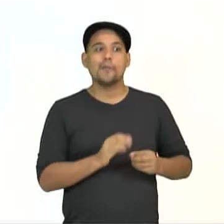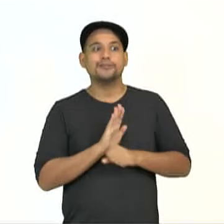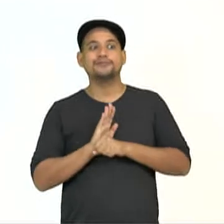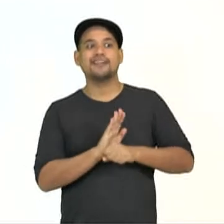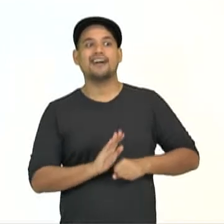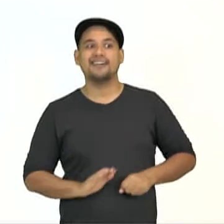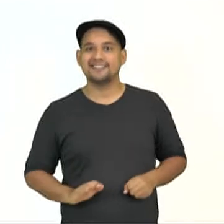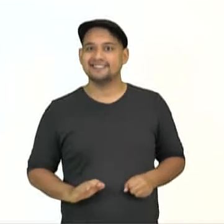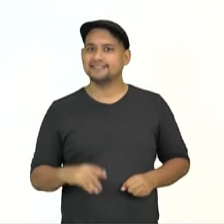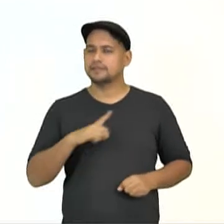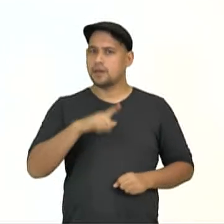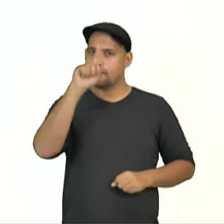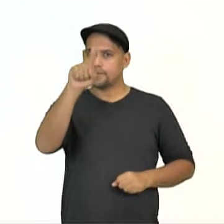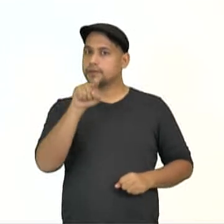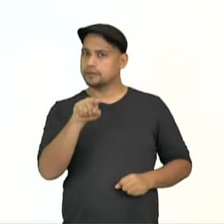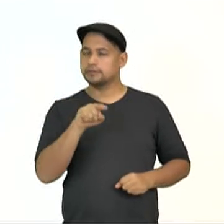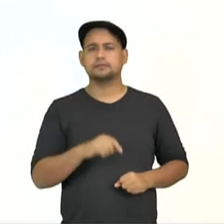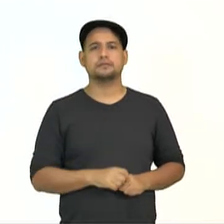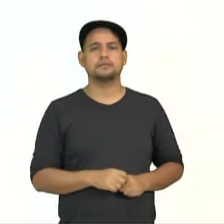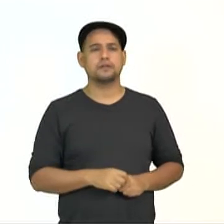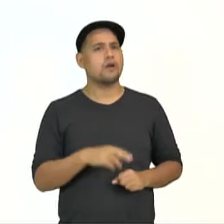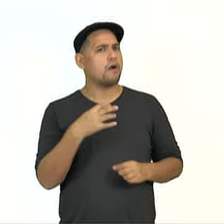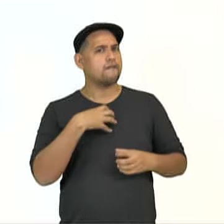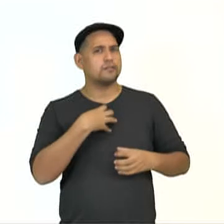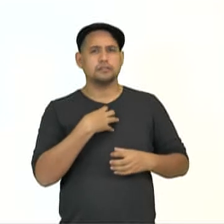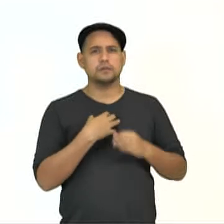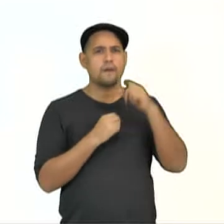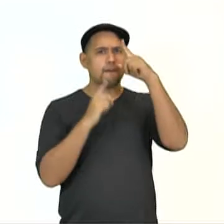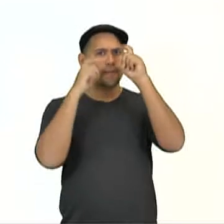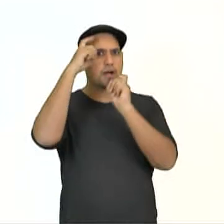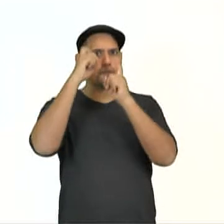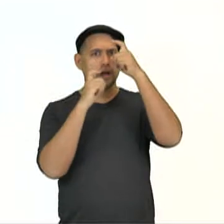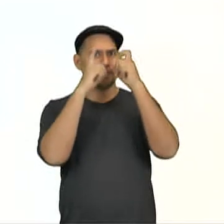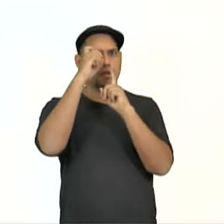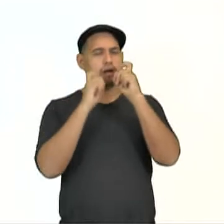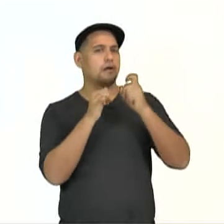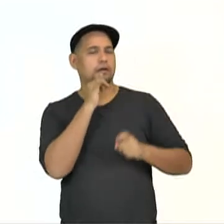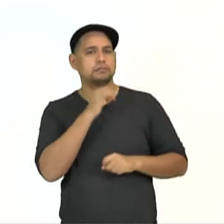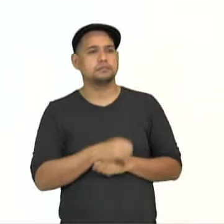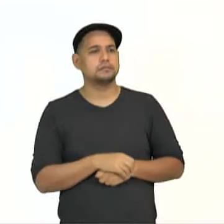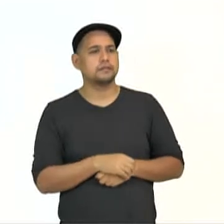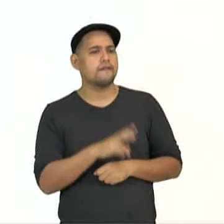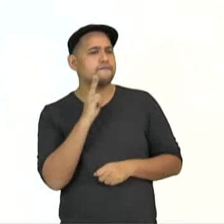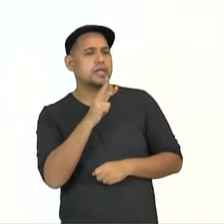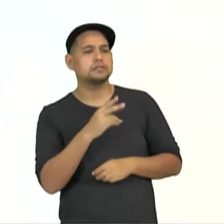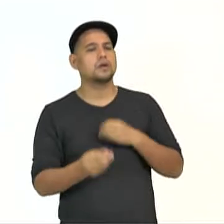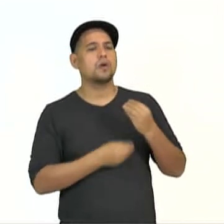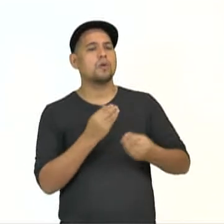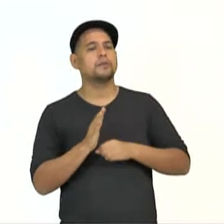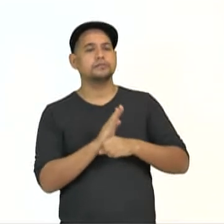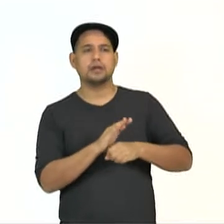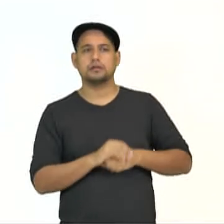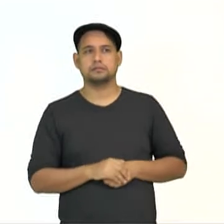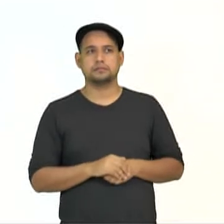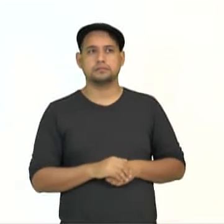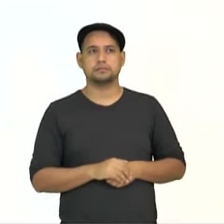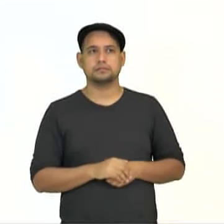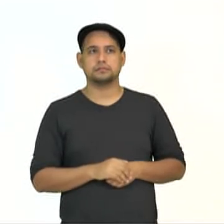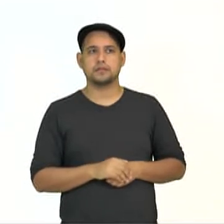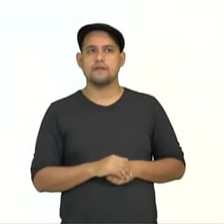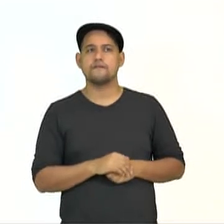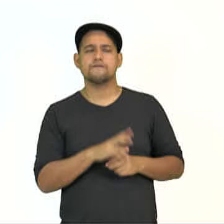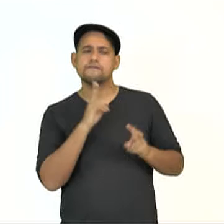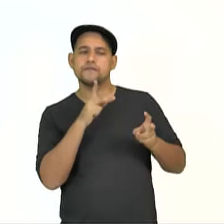um ponto de exclamação. E veja a entonação, ó. Veja como ajudar. Veja